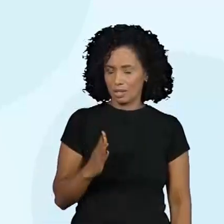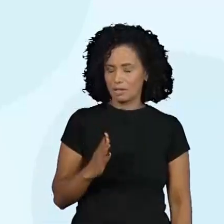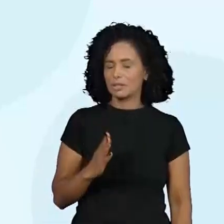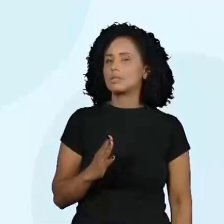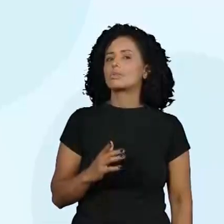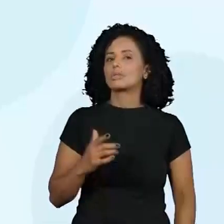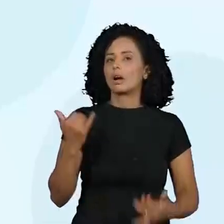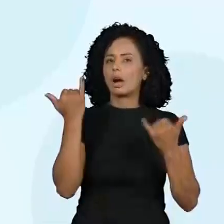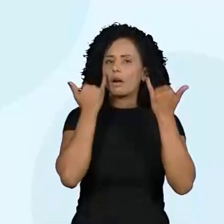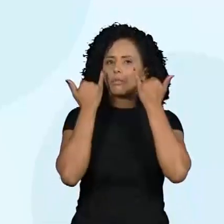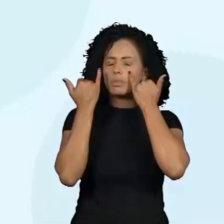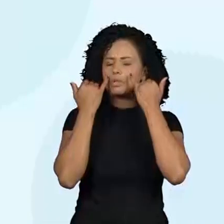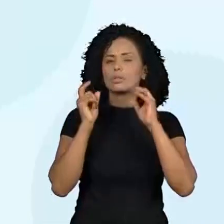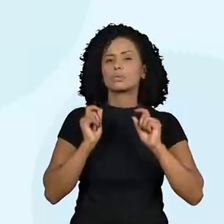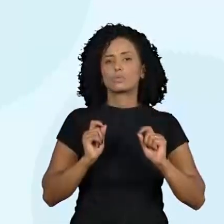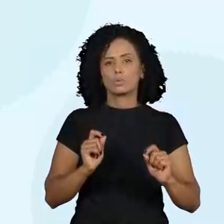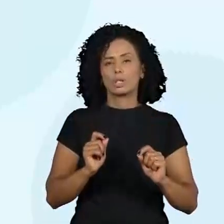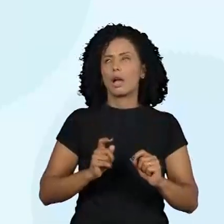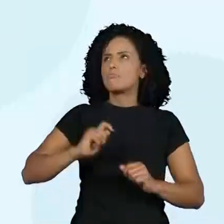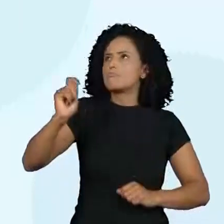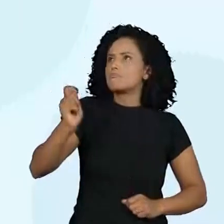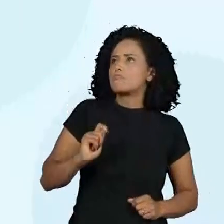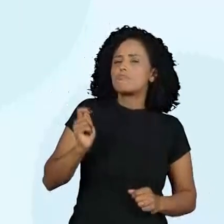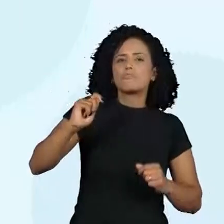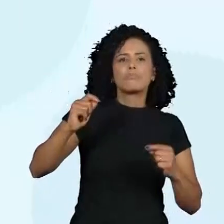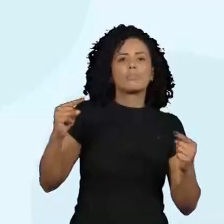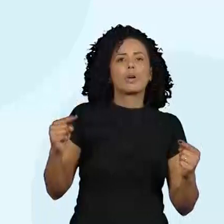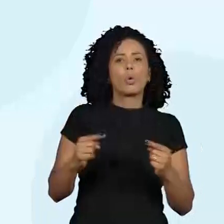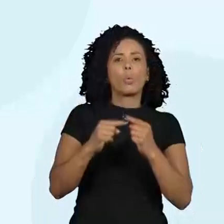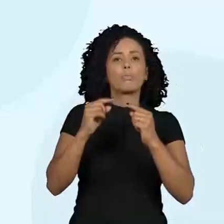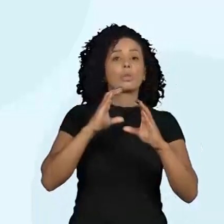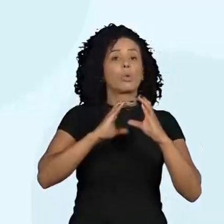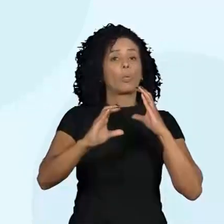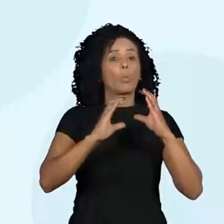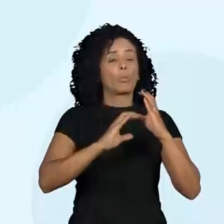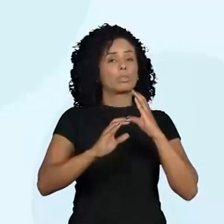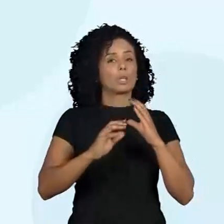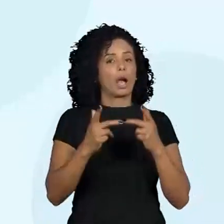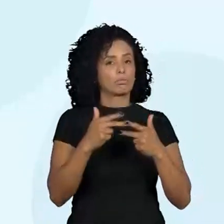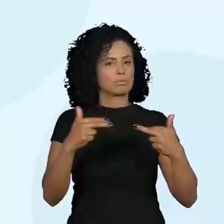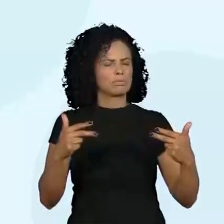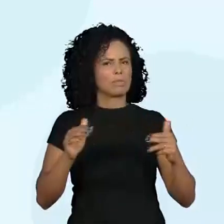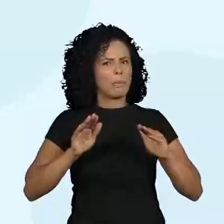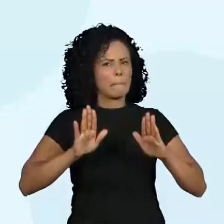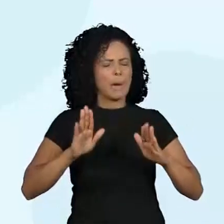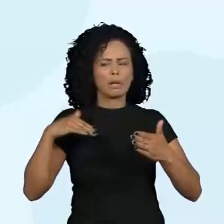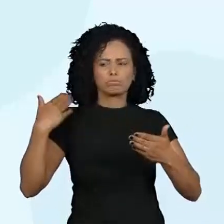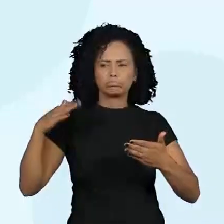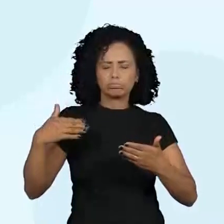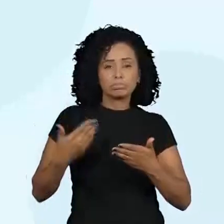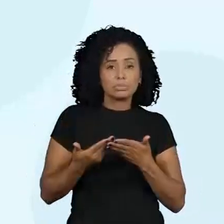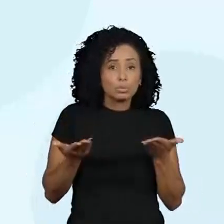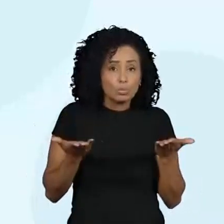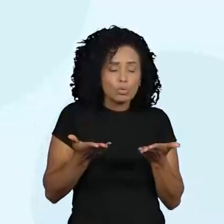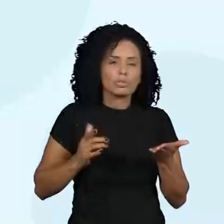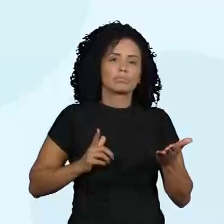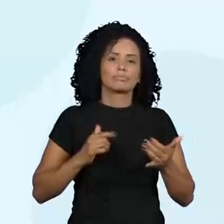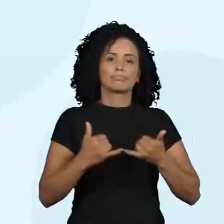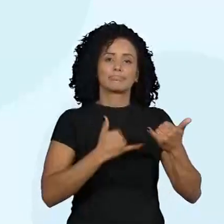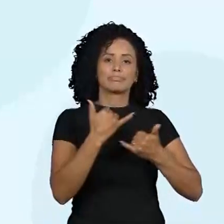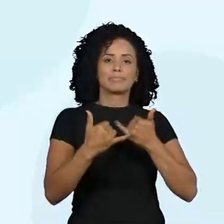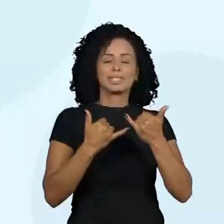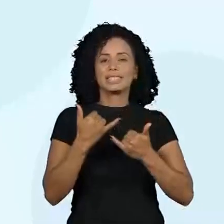de que também a utilizaram como sinalizador, mas logo passou a ser um dos brinquedos prediletos